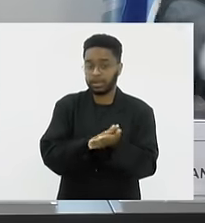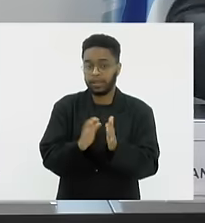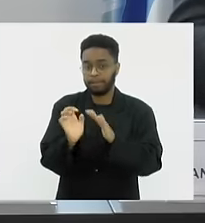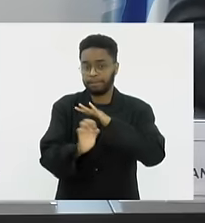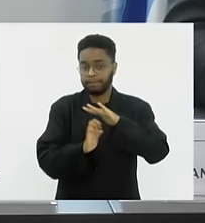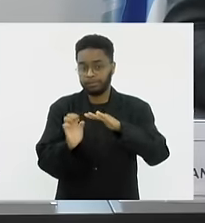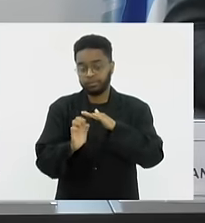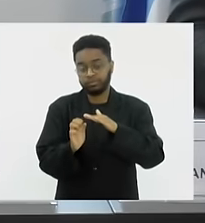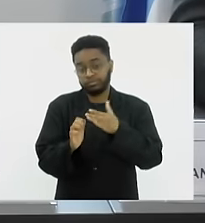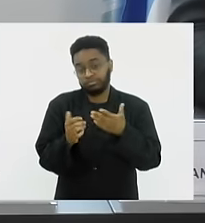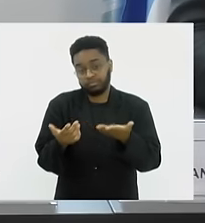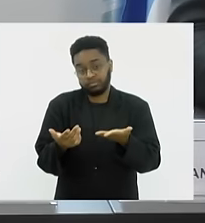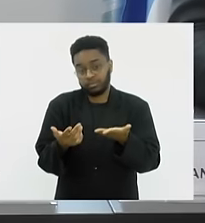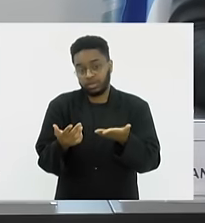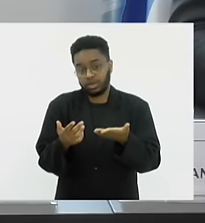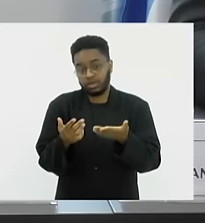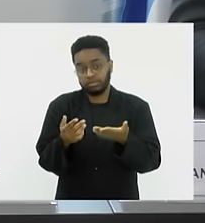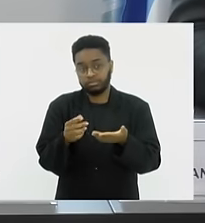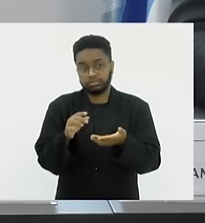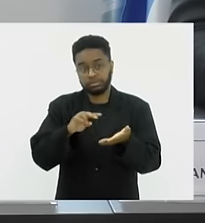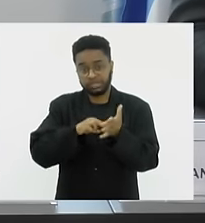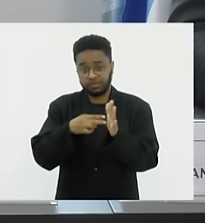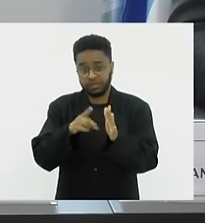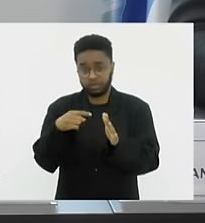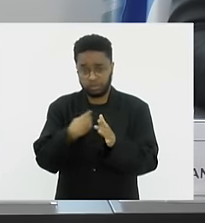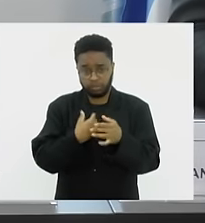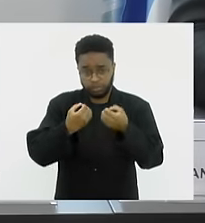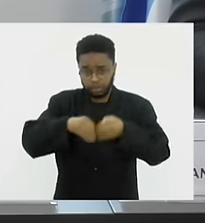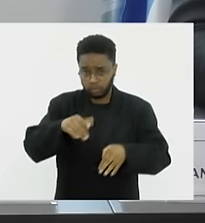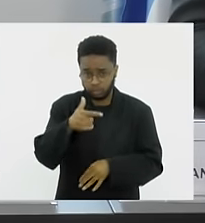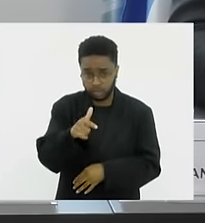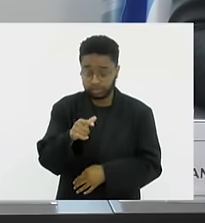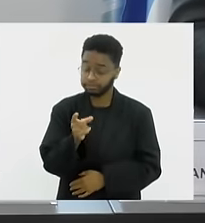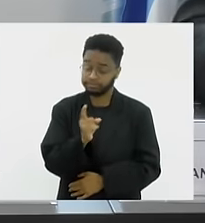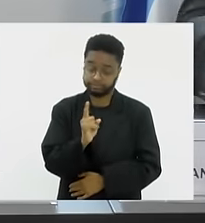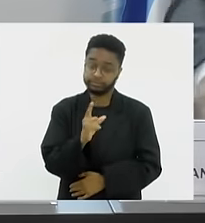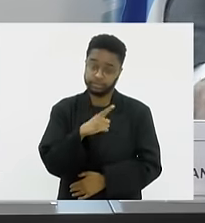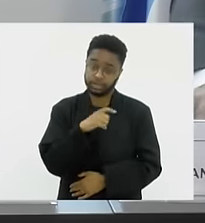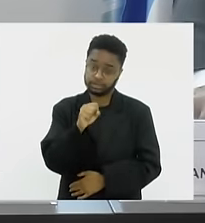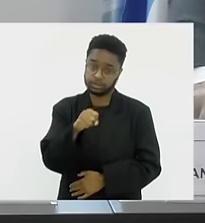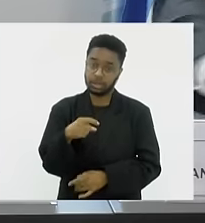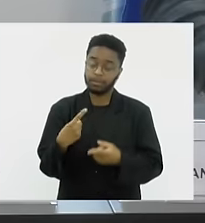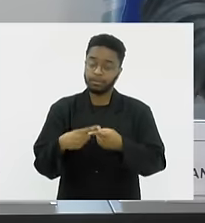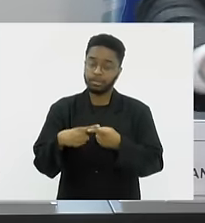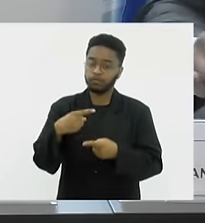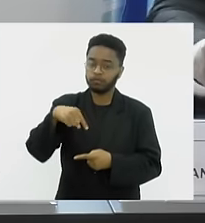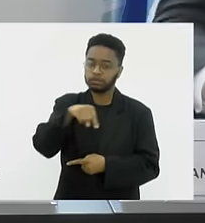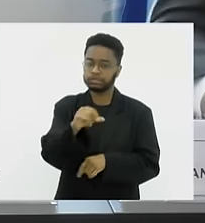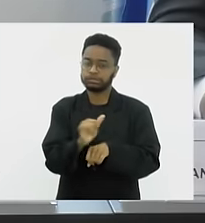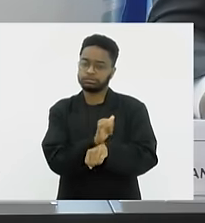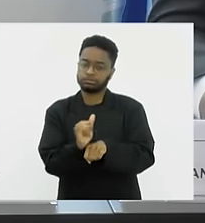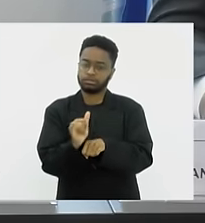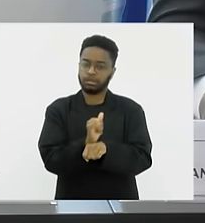a gente não verifique prejuízo ao erário. A partir do momento que, diante de uma tramóia que foi feita aí,